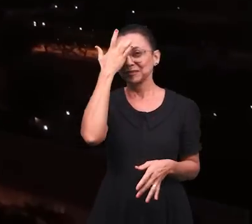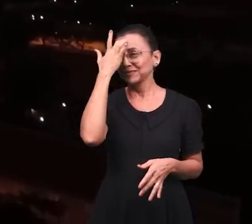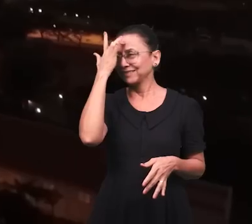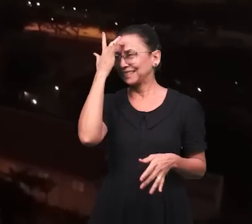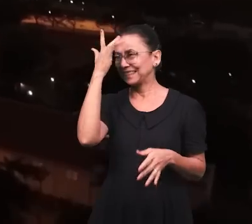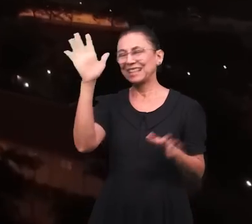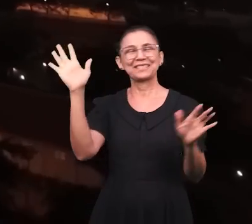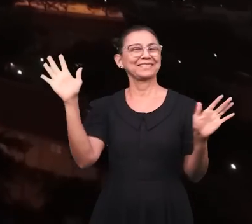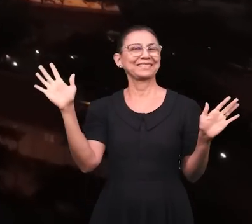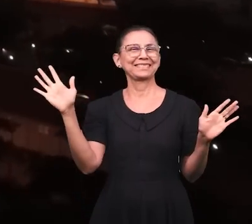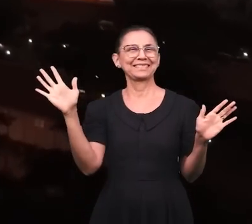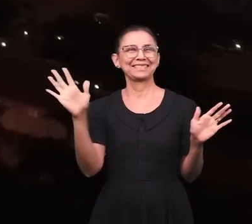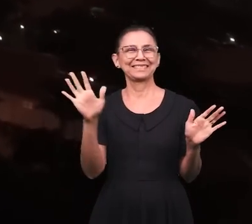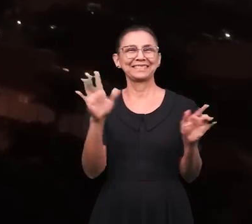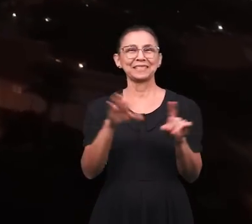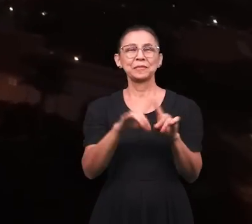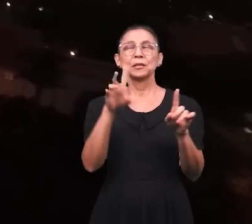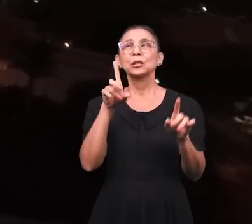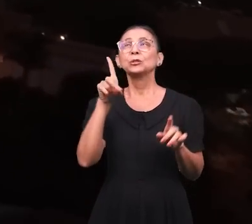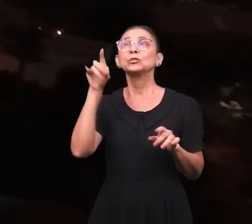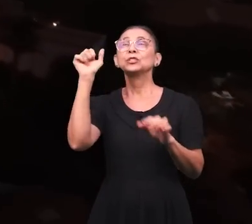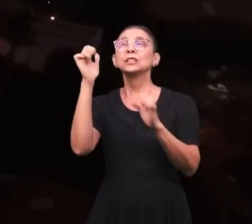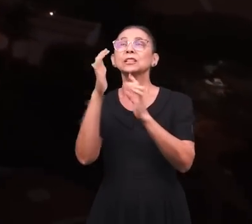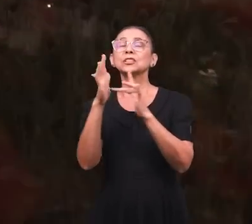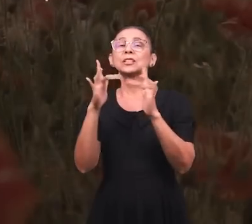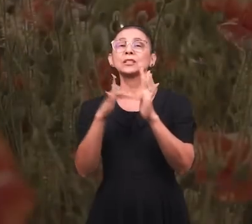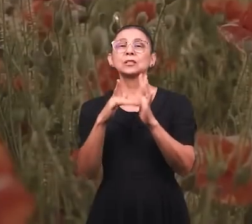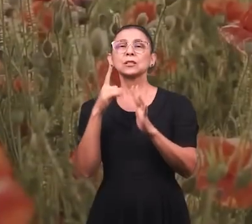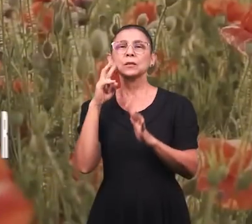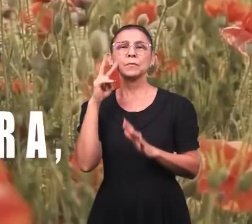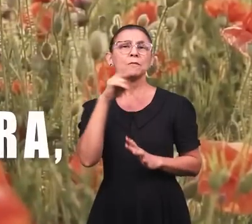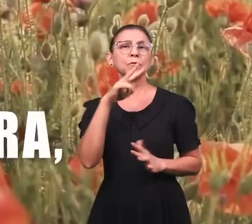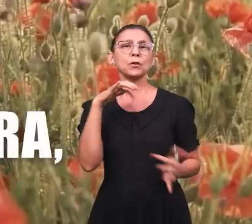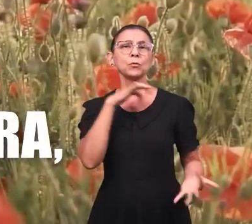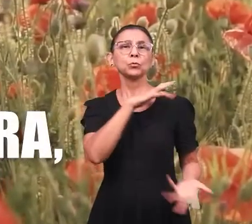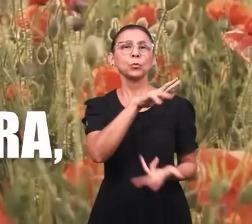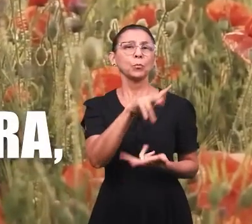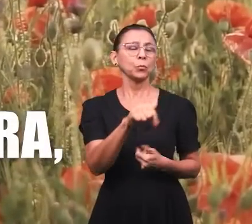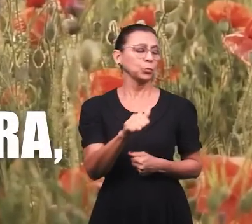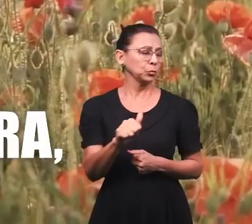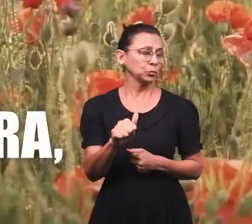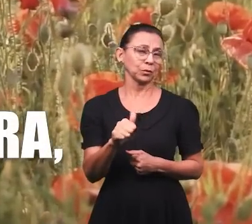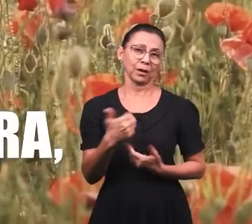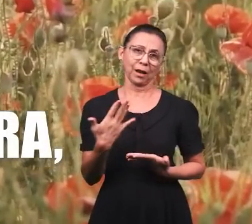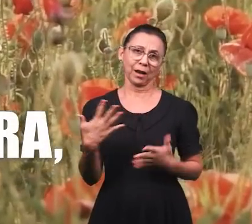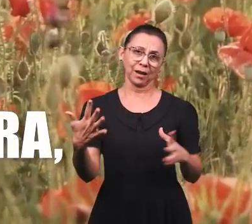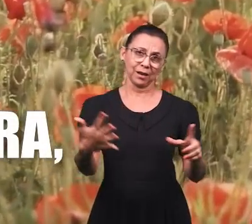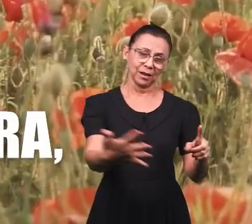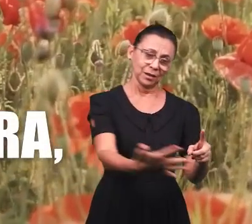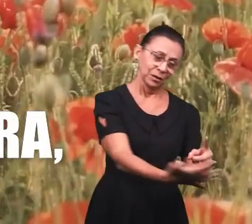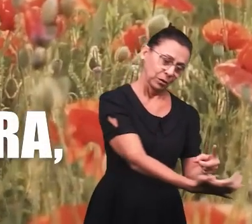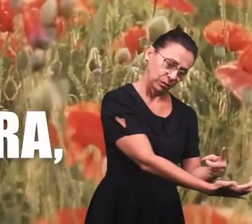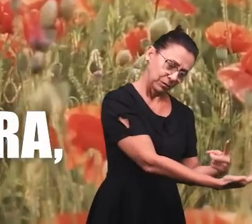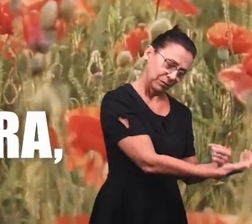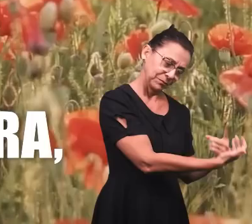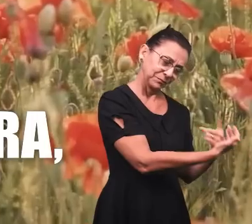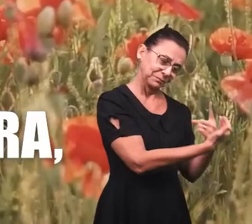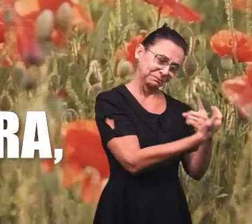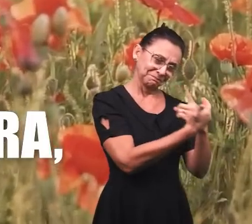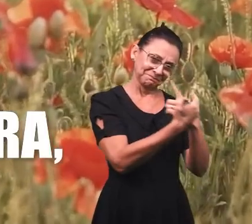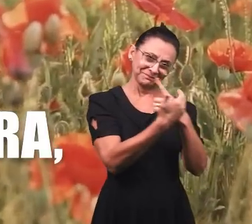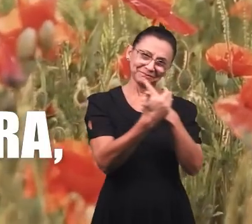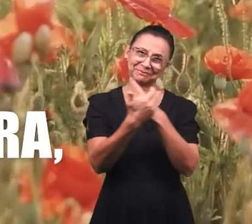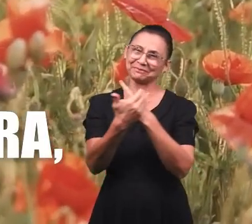um dia me encontrou. Jesus buscou-me com seus